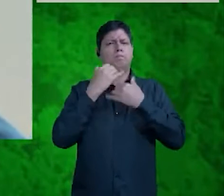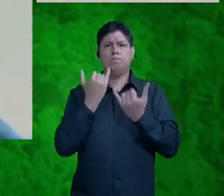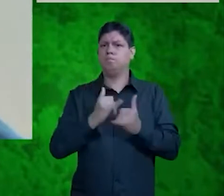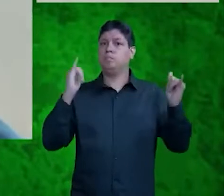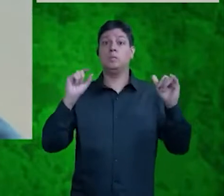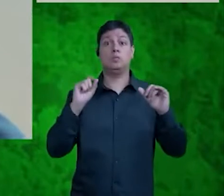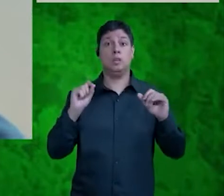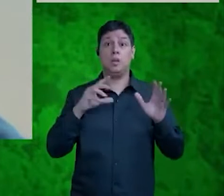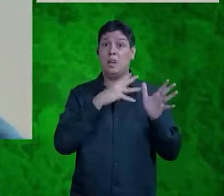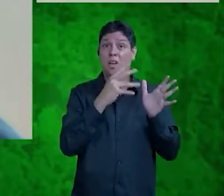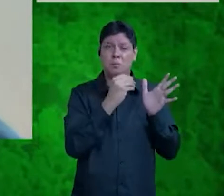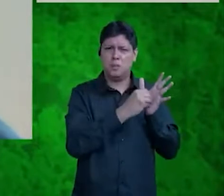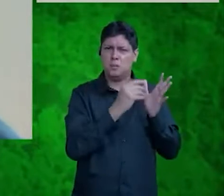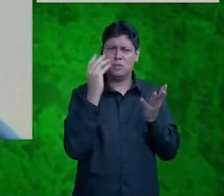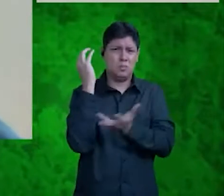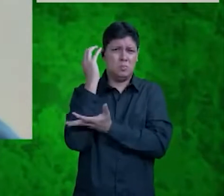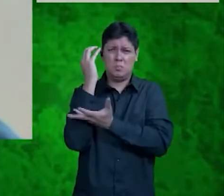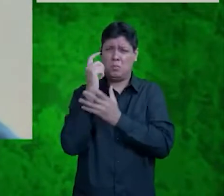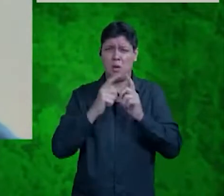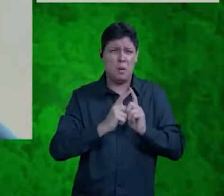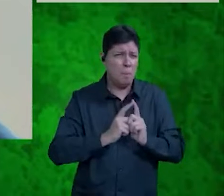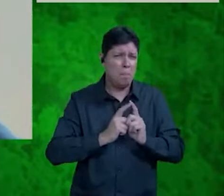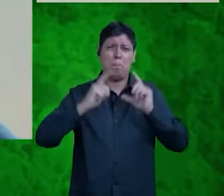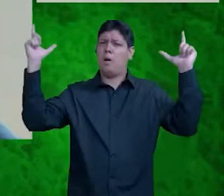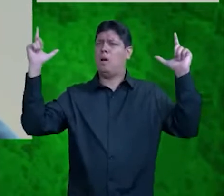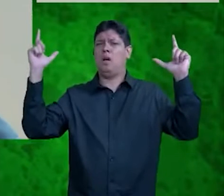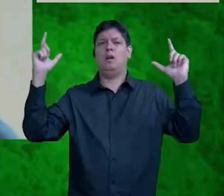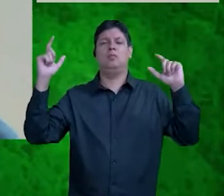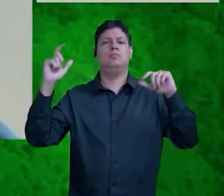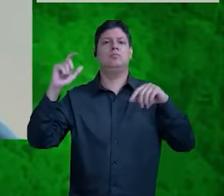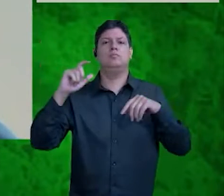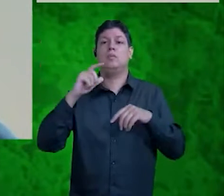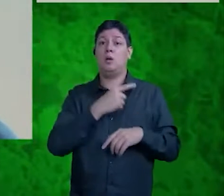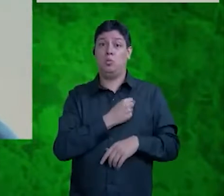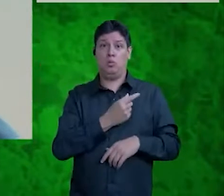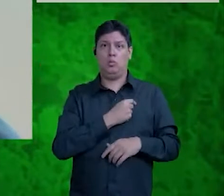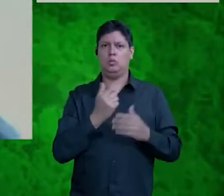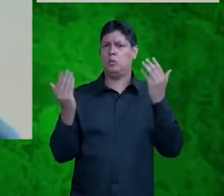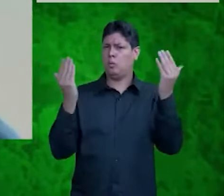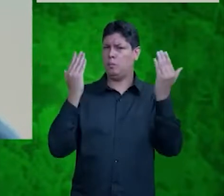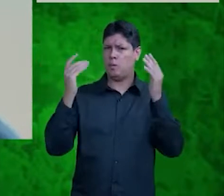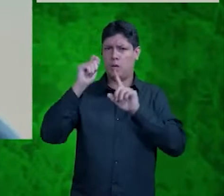agosto, explodiu em relação ao mesmo mês do ano passado. Foram derrubados